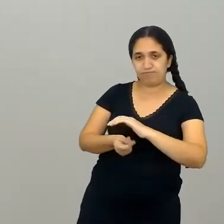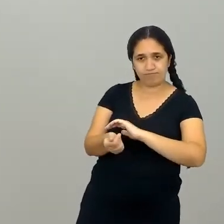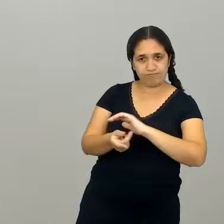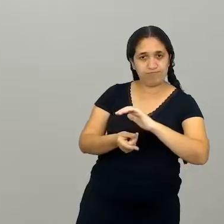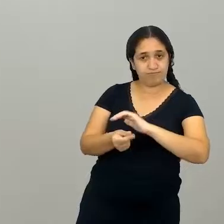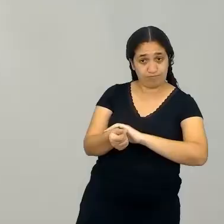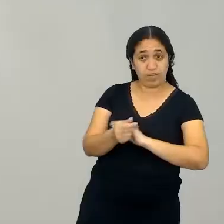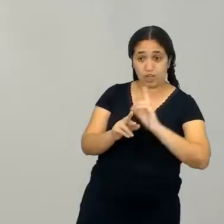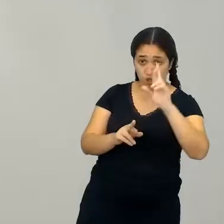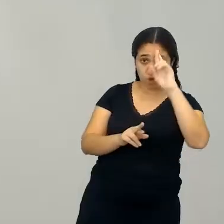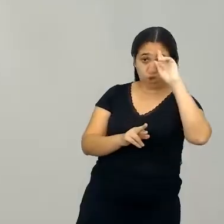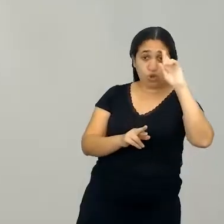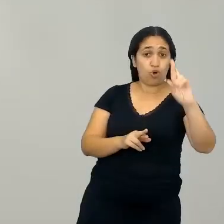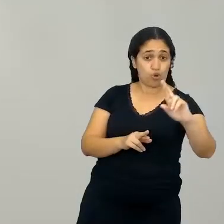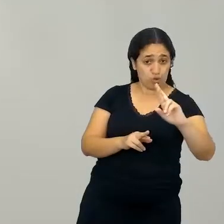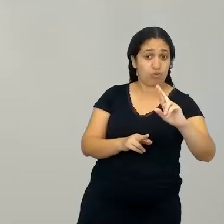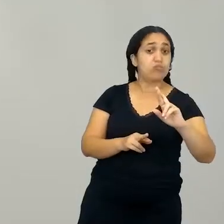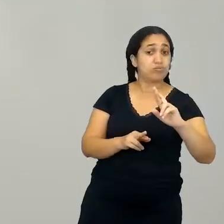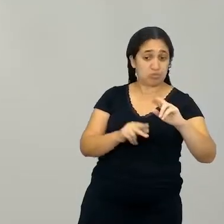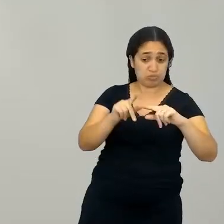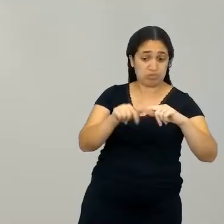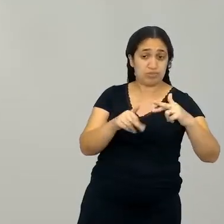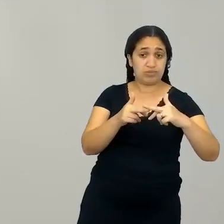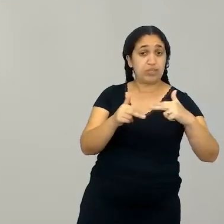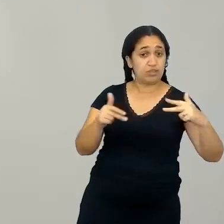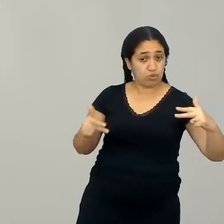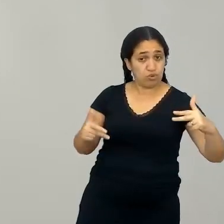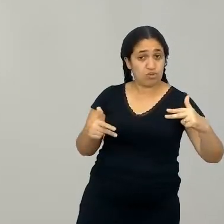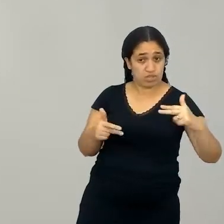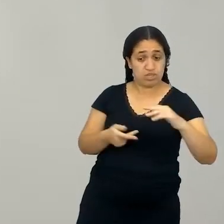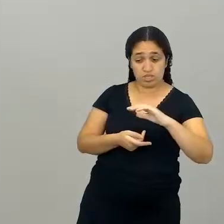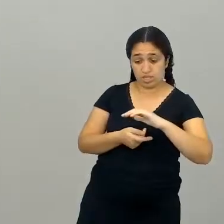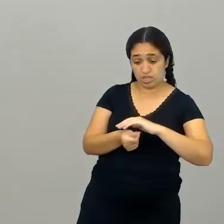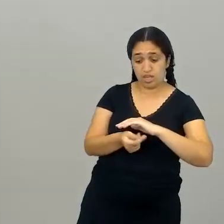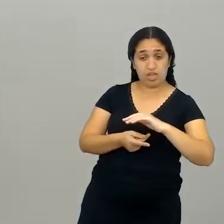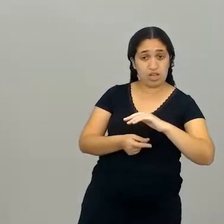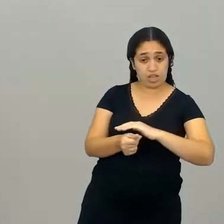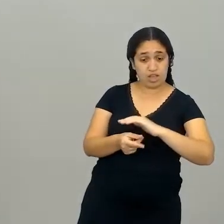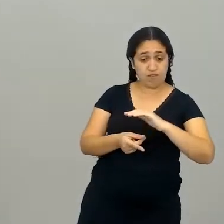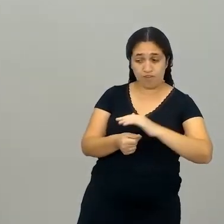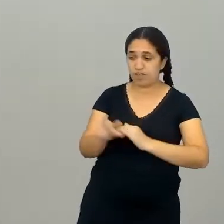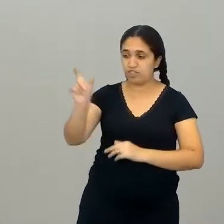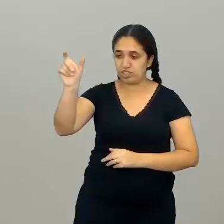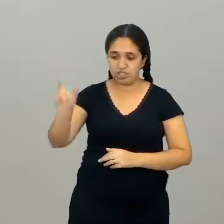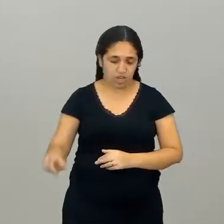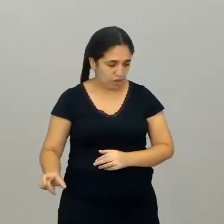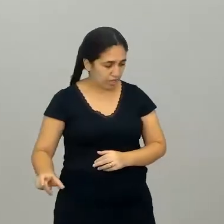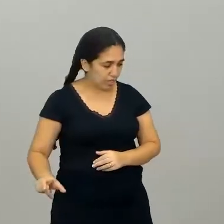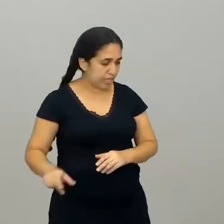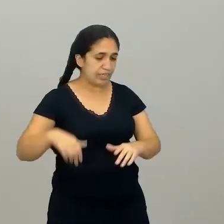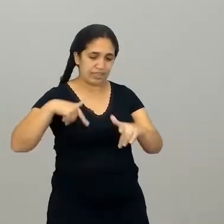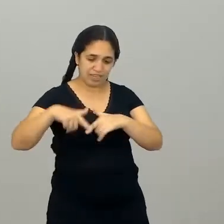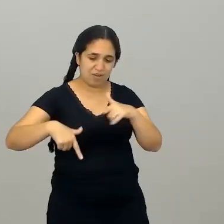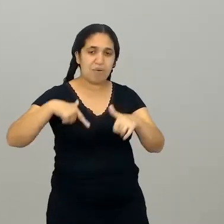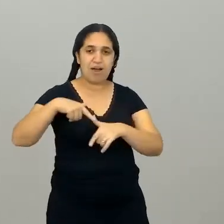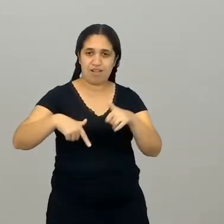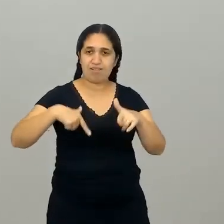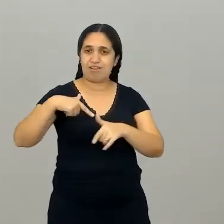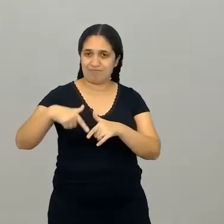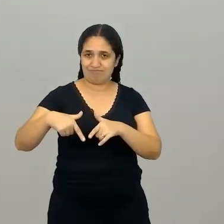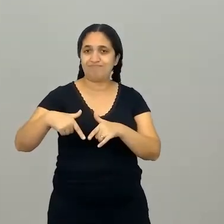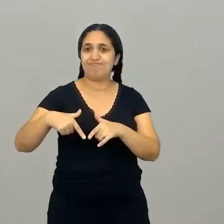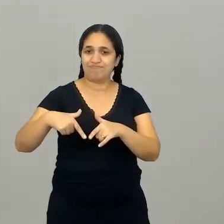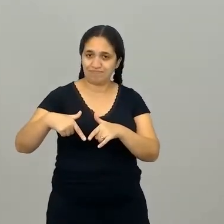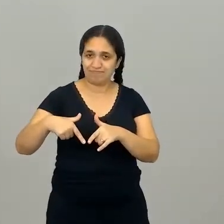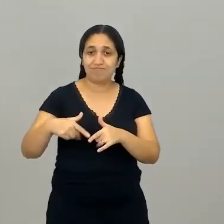dono dos meios de produção, das ferramentas produtivas, e alguém que trabalha para essa pessoa. A